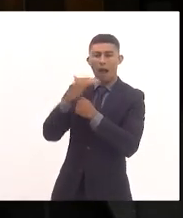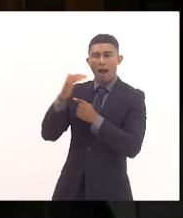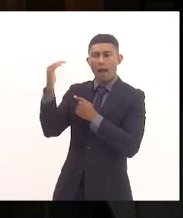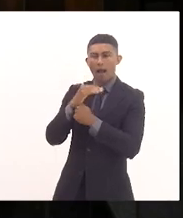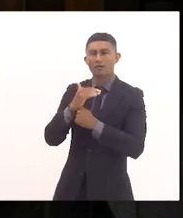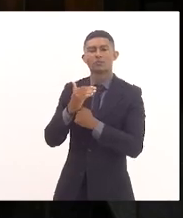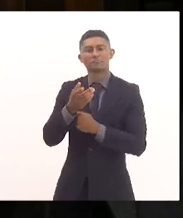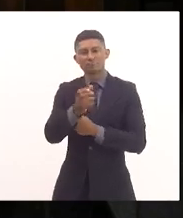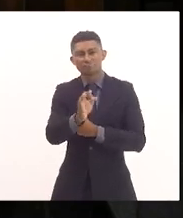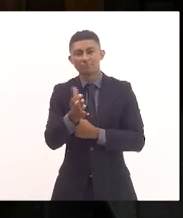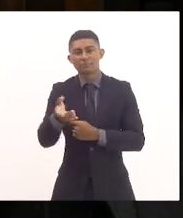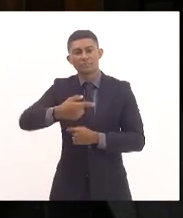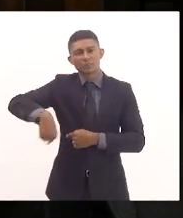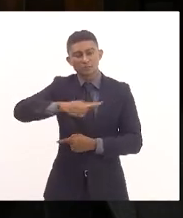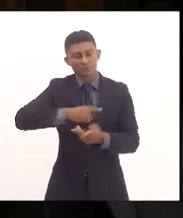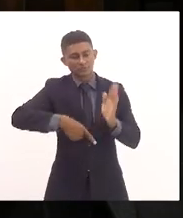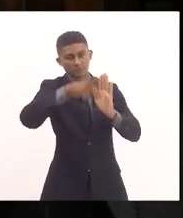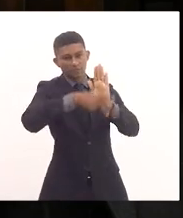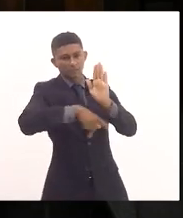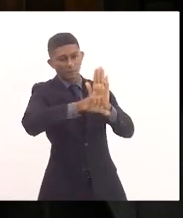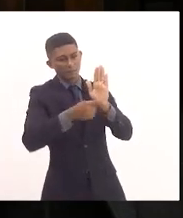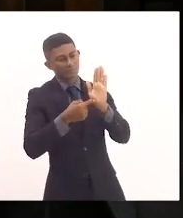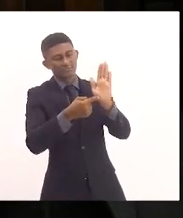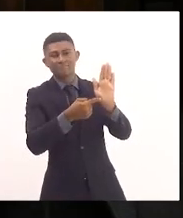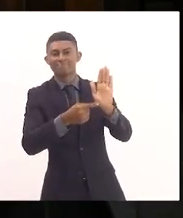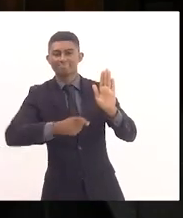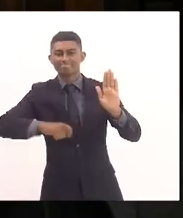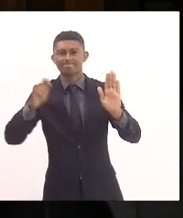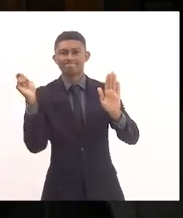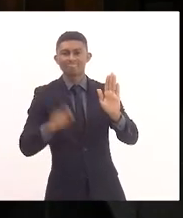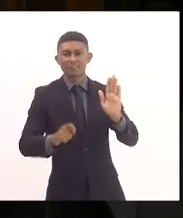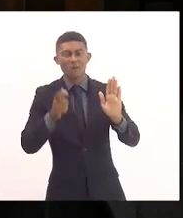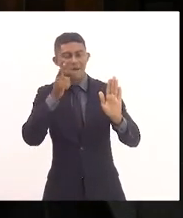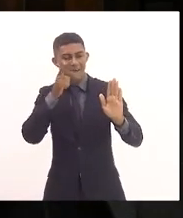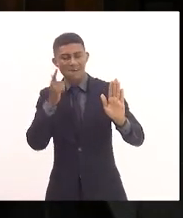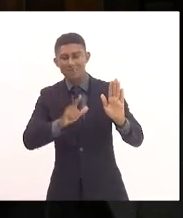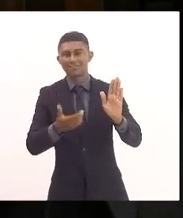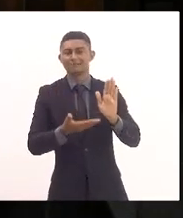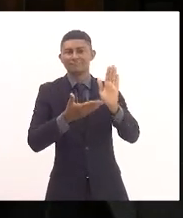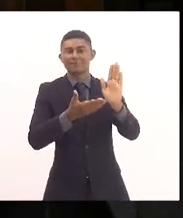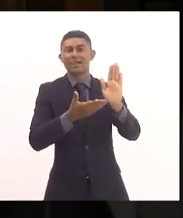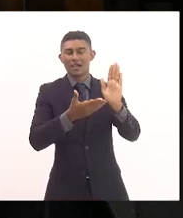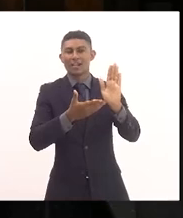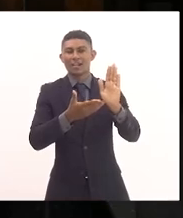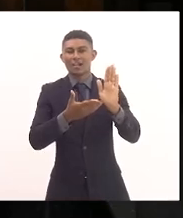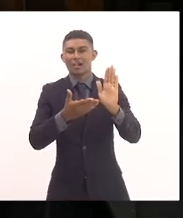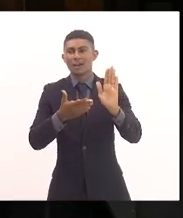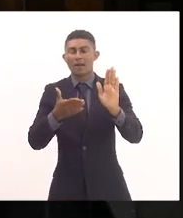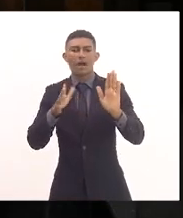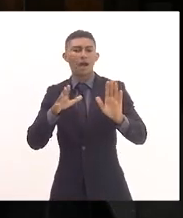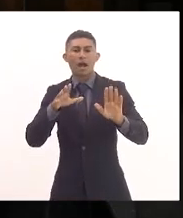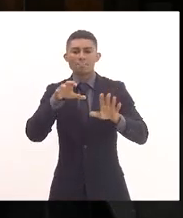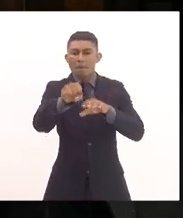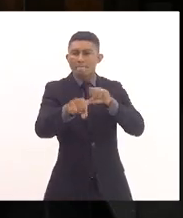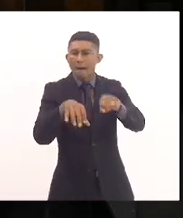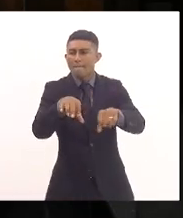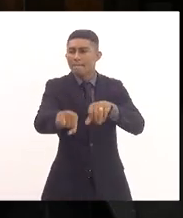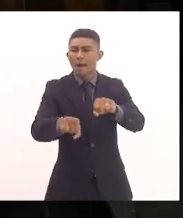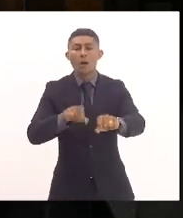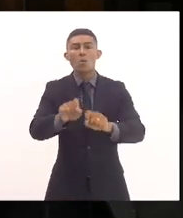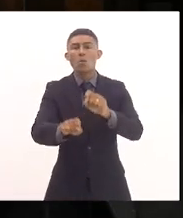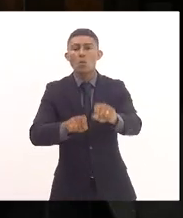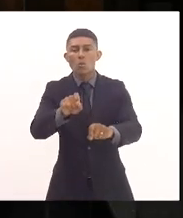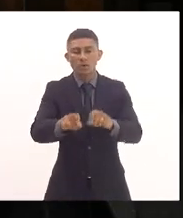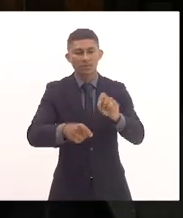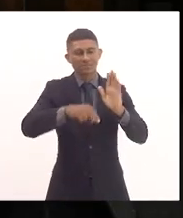conseguir, com esse projeto, estar concluindo um ciclo de regulamentação, de estímulo